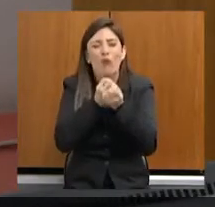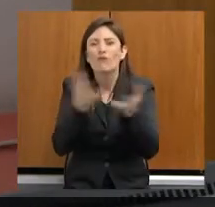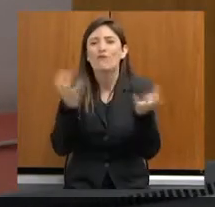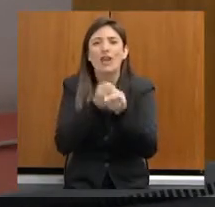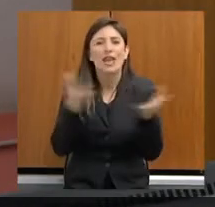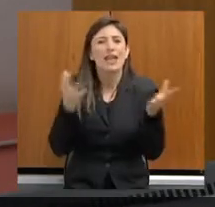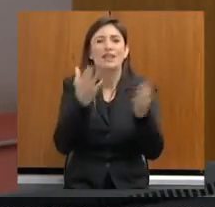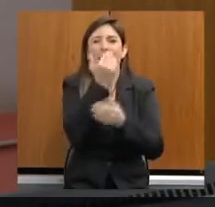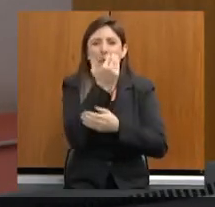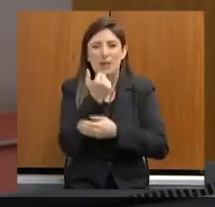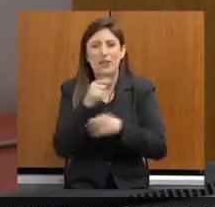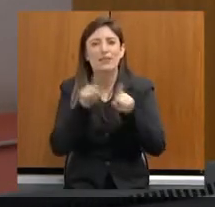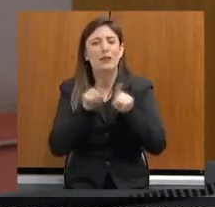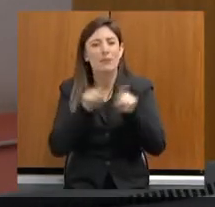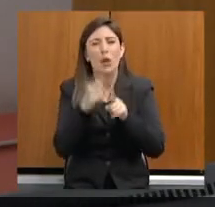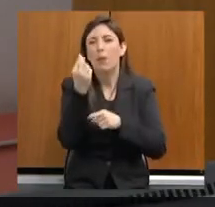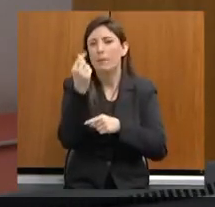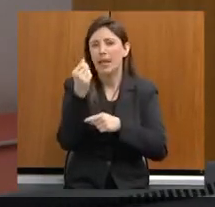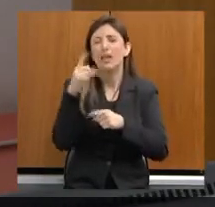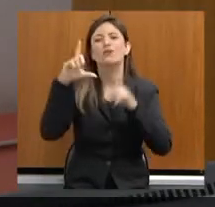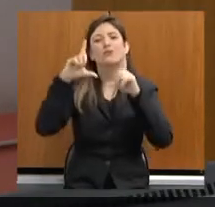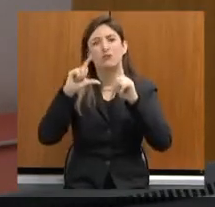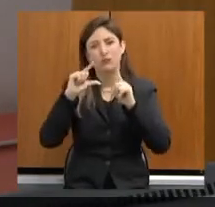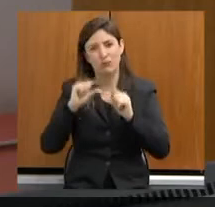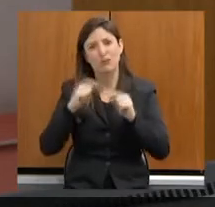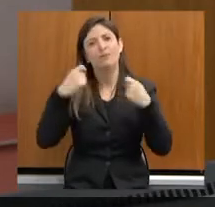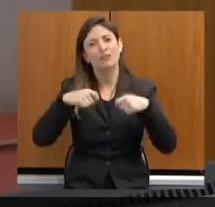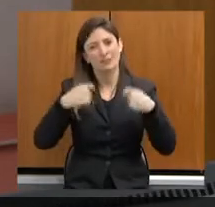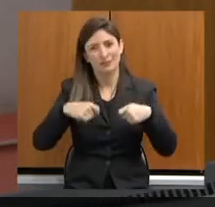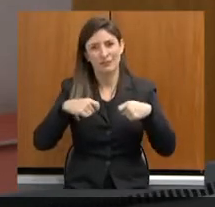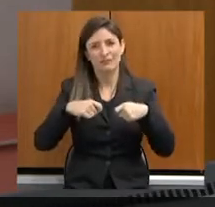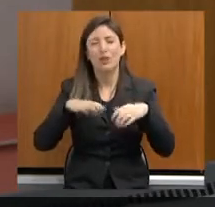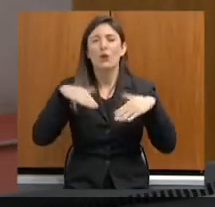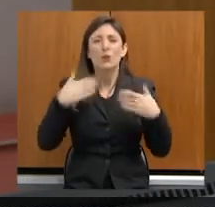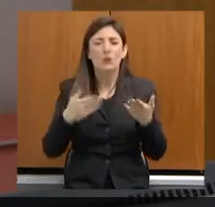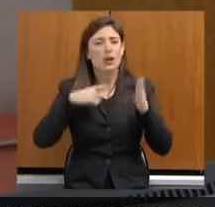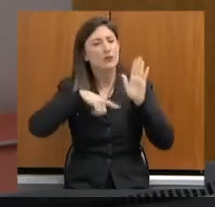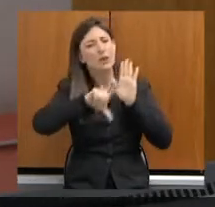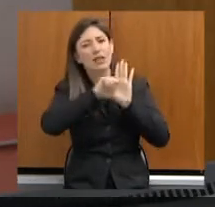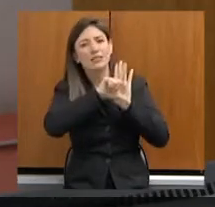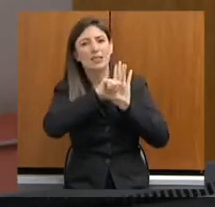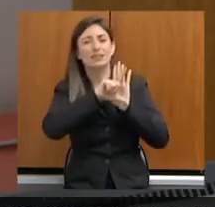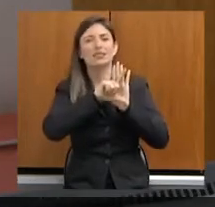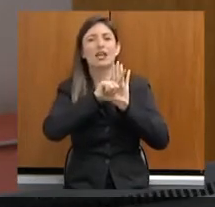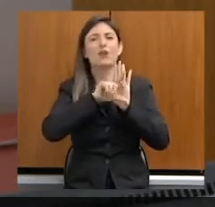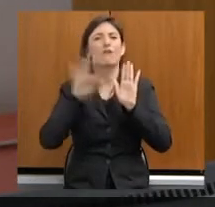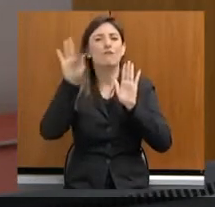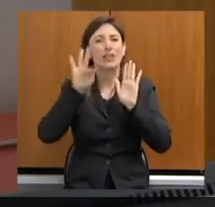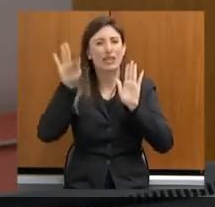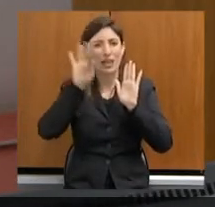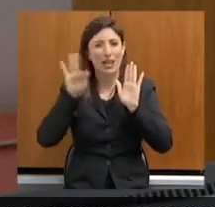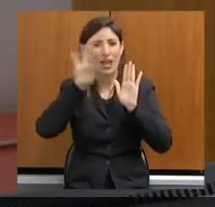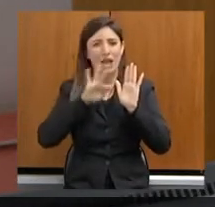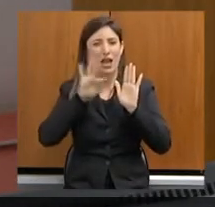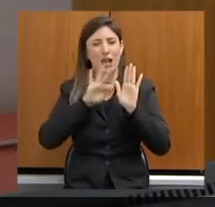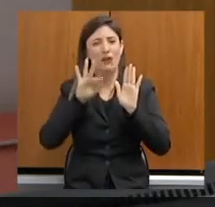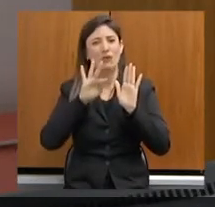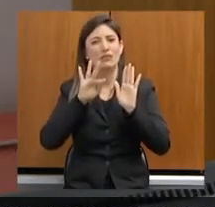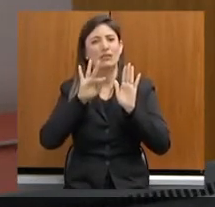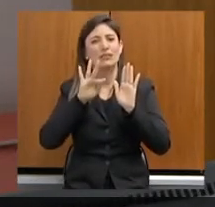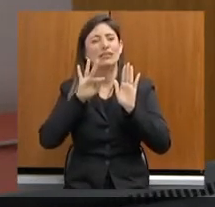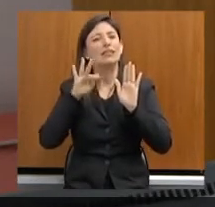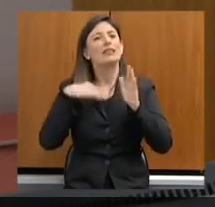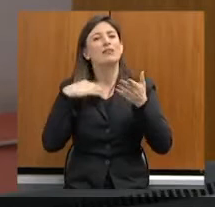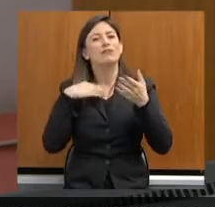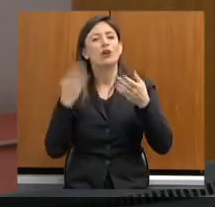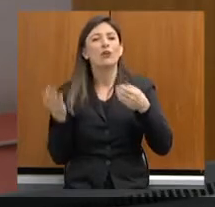esse aumento de oferta então quando a Legislação Federal foram votar que agora está no senado votar para a